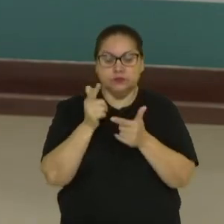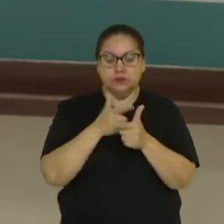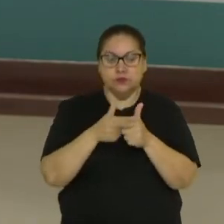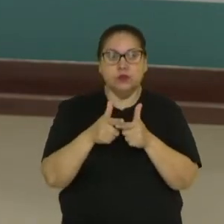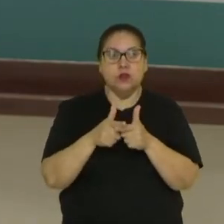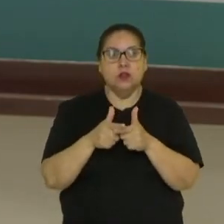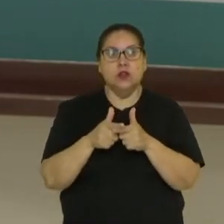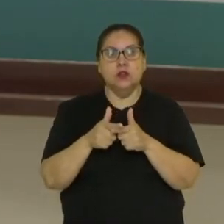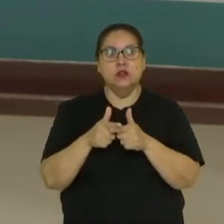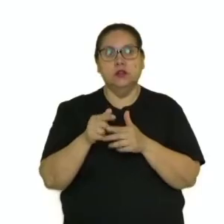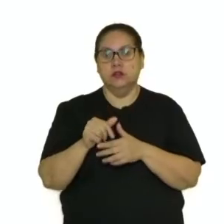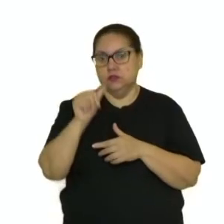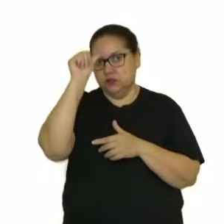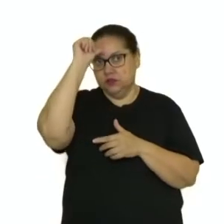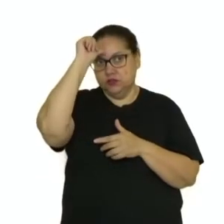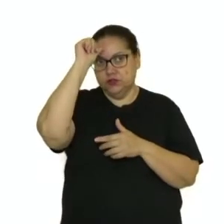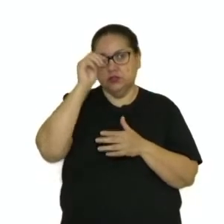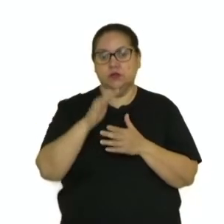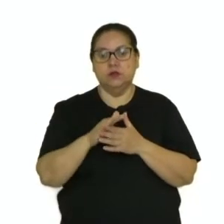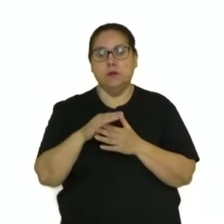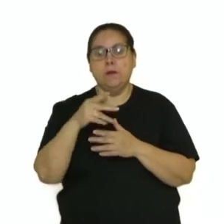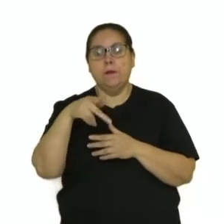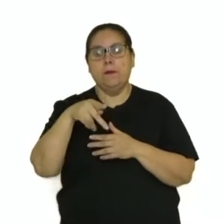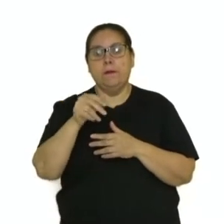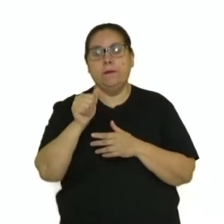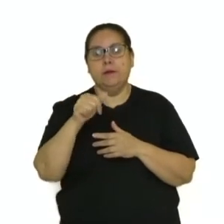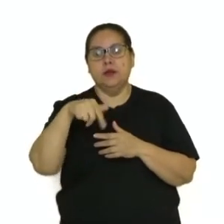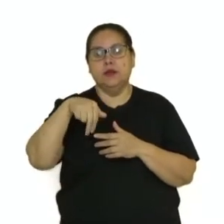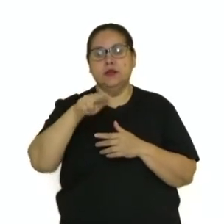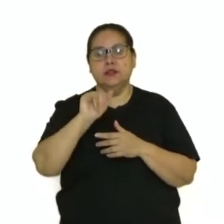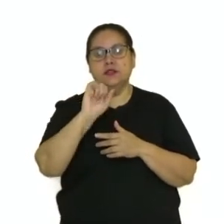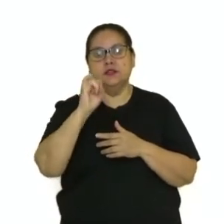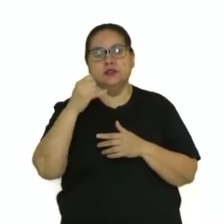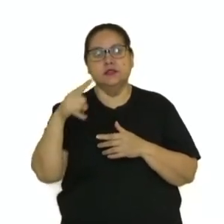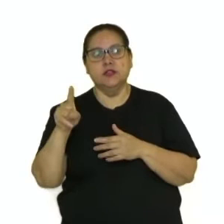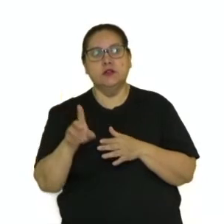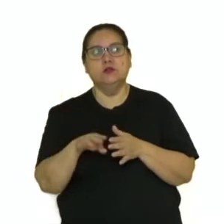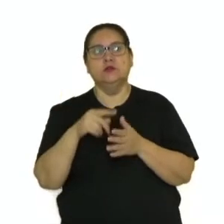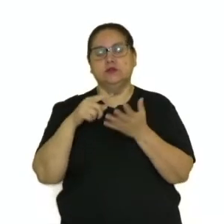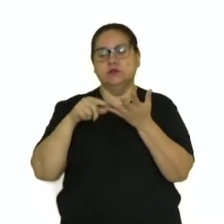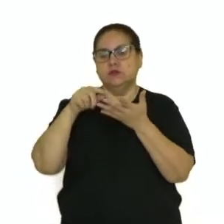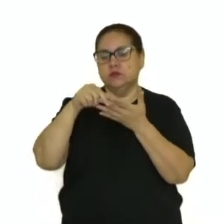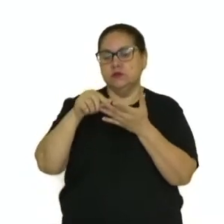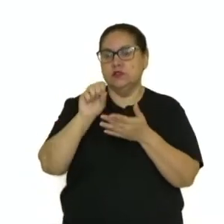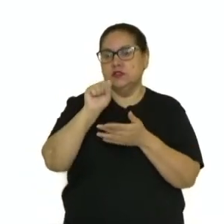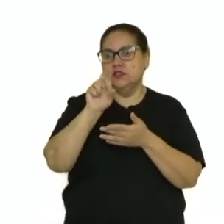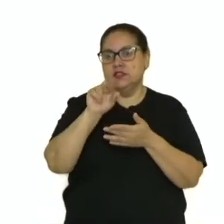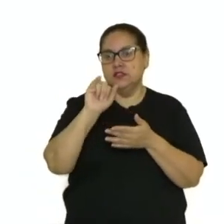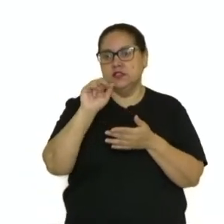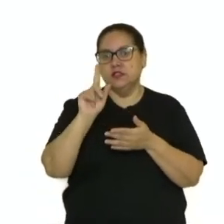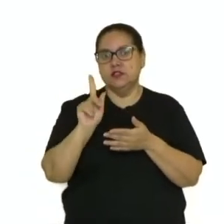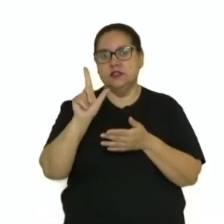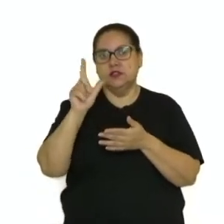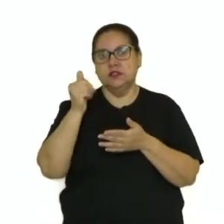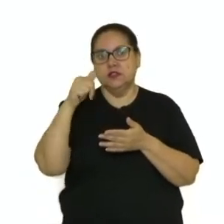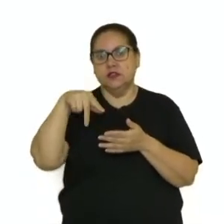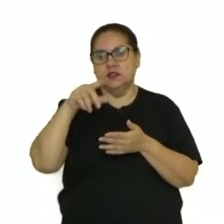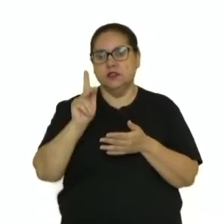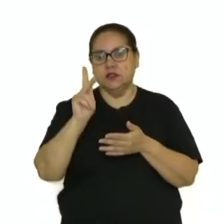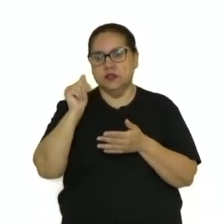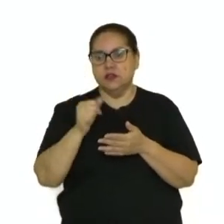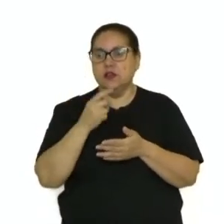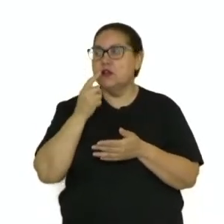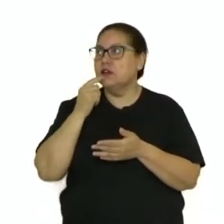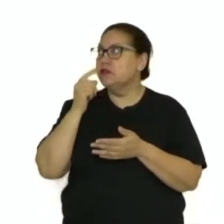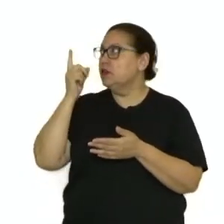o mundo, no caso indiano, o Paquistão, Bangladesh e o Sri Lanka. Essa área em vermelho no seu